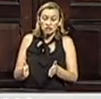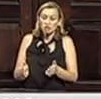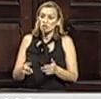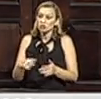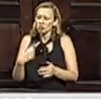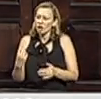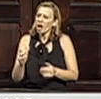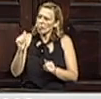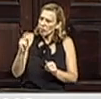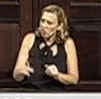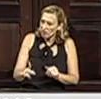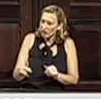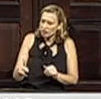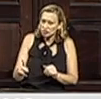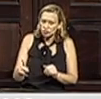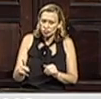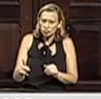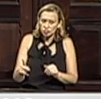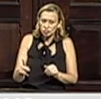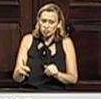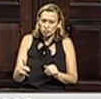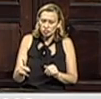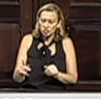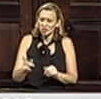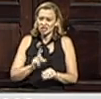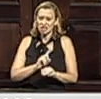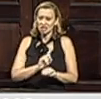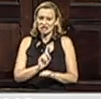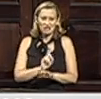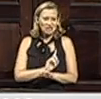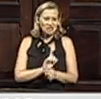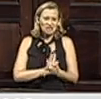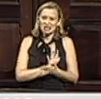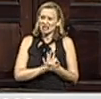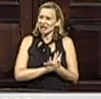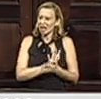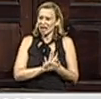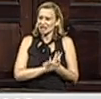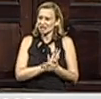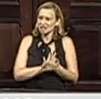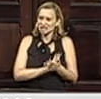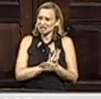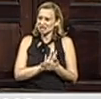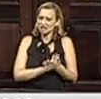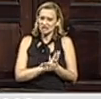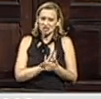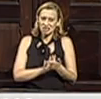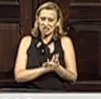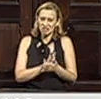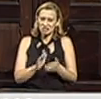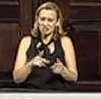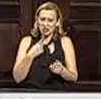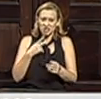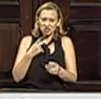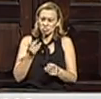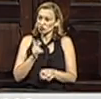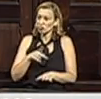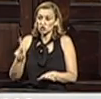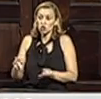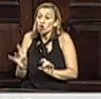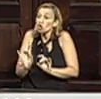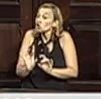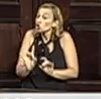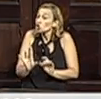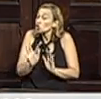e a questão do Flávio no destaque não tinha nada a ver com o professor, era a ver com a questão dos técnicos regulamentados pelo CREA, só que o texto